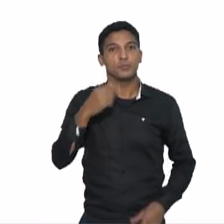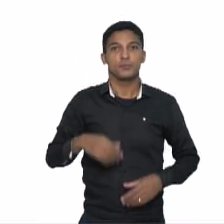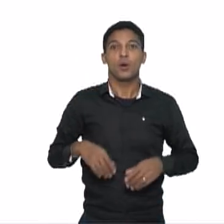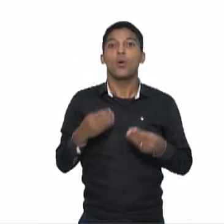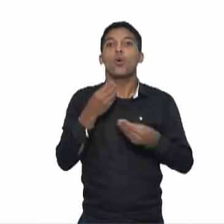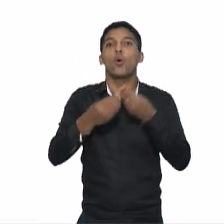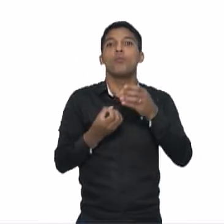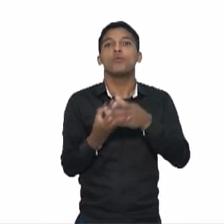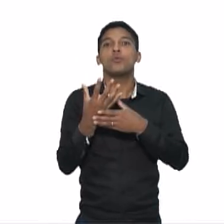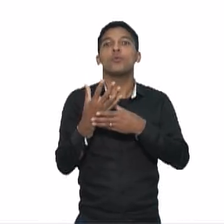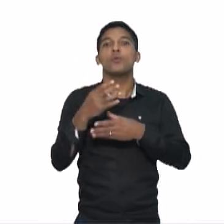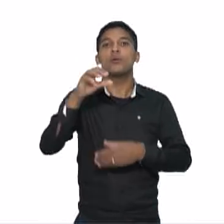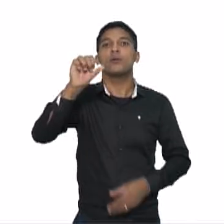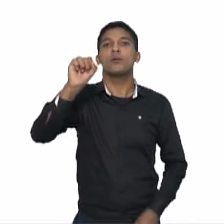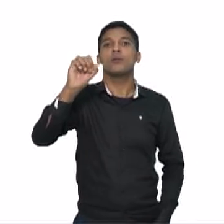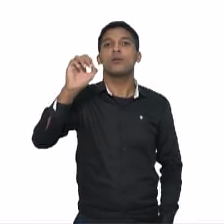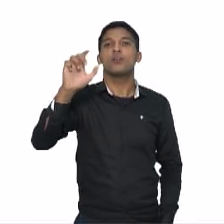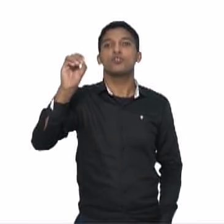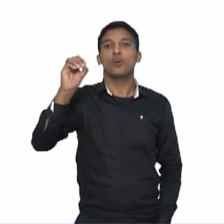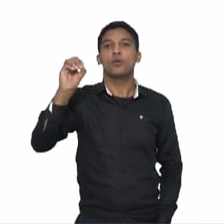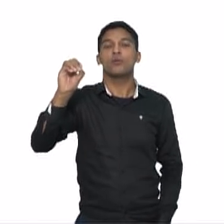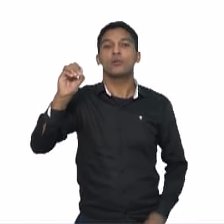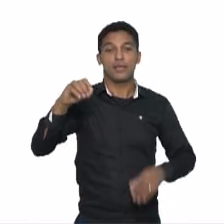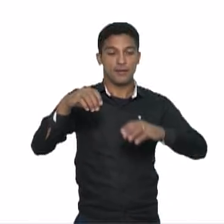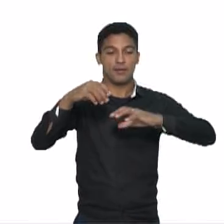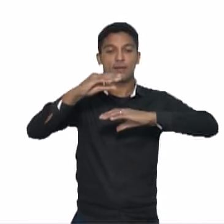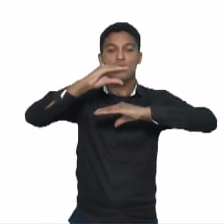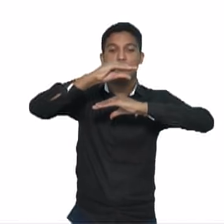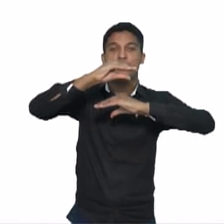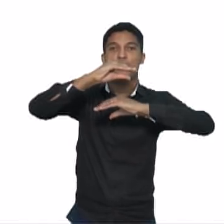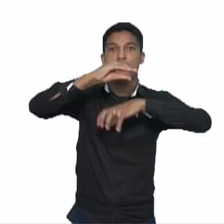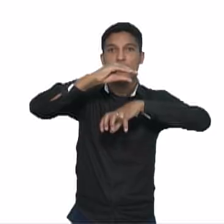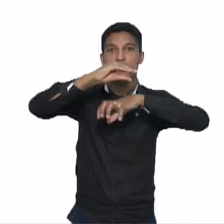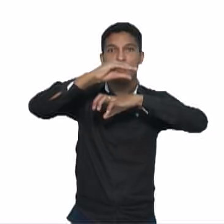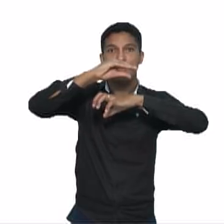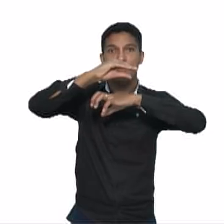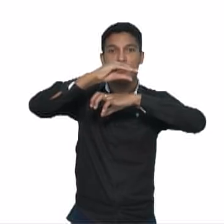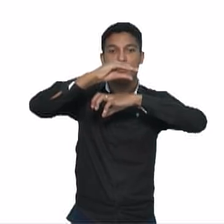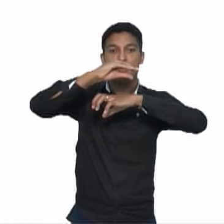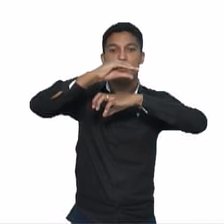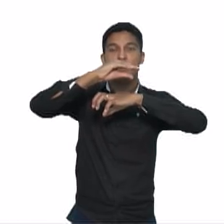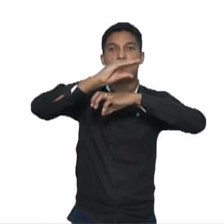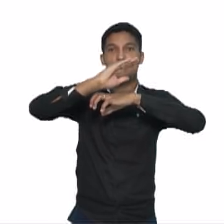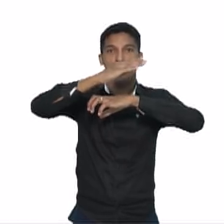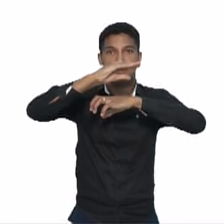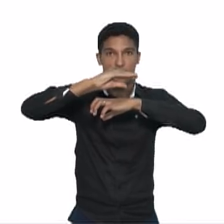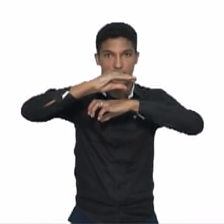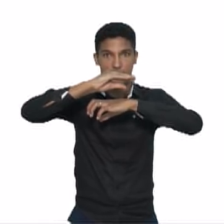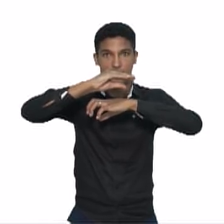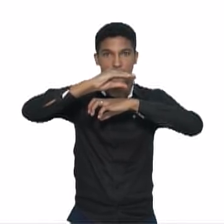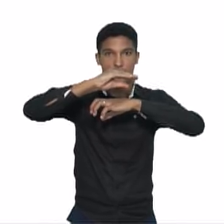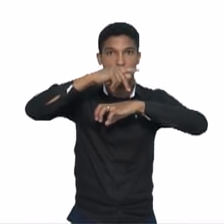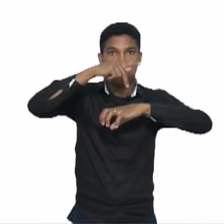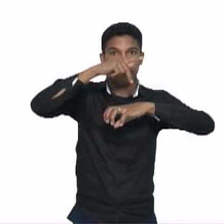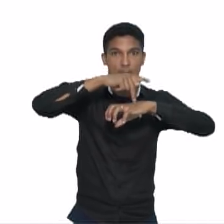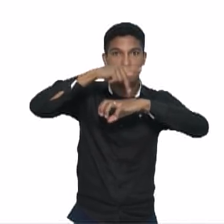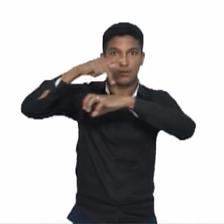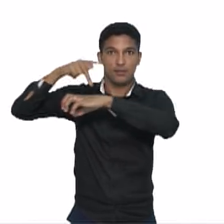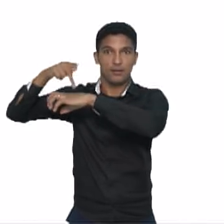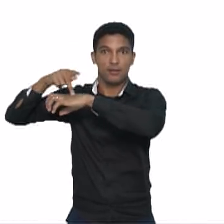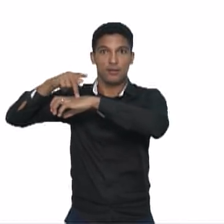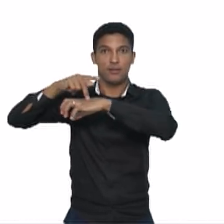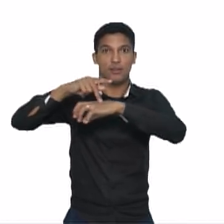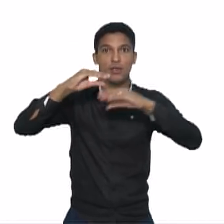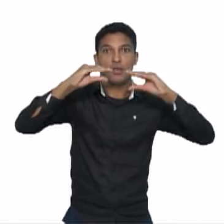partículas. Sendo assim, o tipo de rocha influencia no tipo de solo.